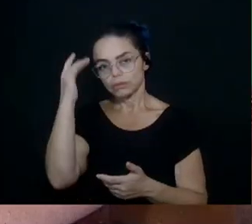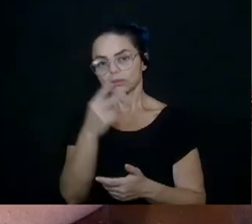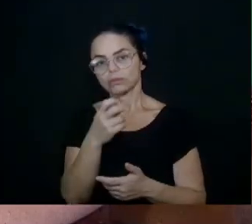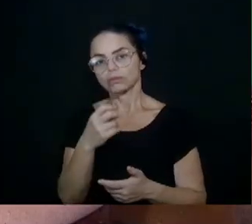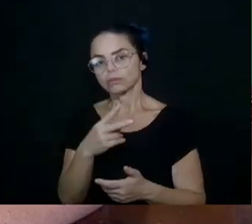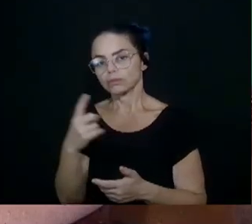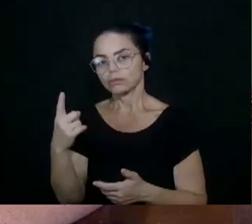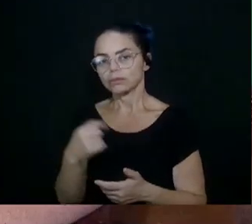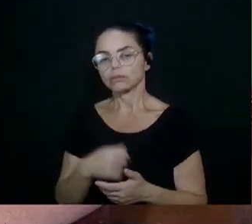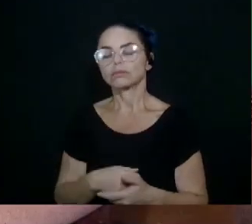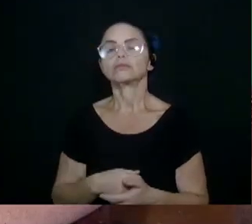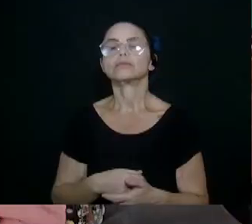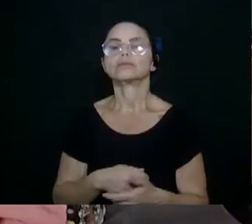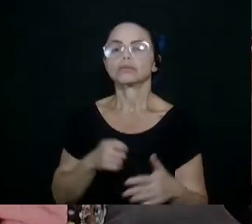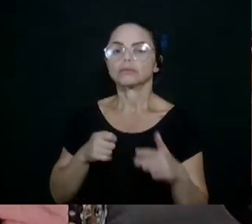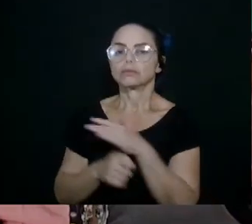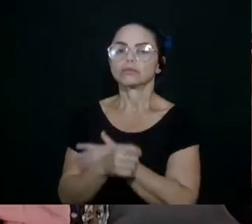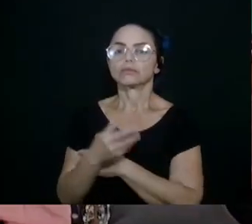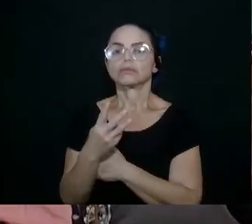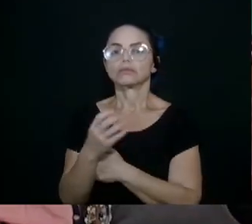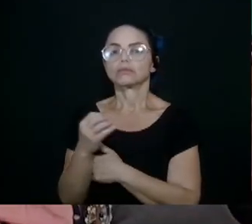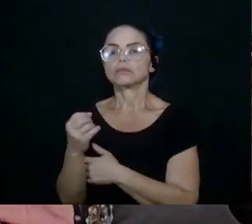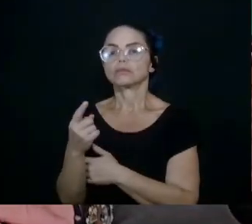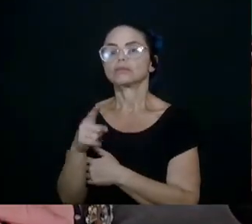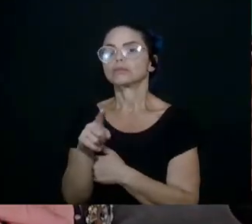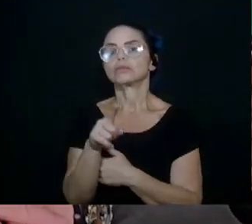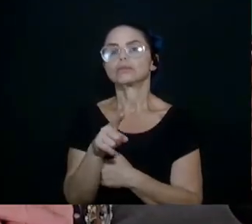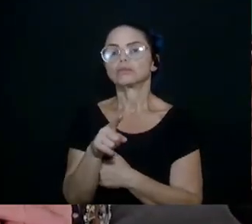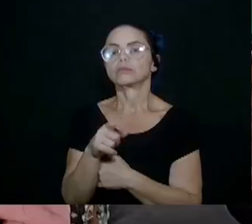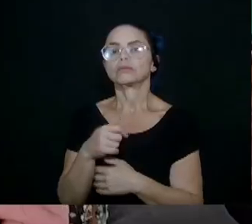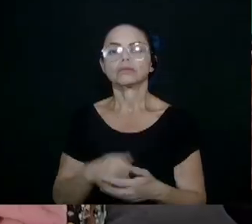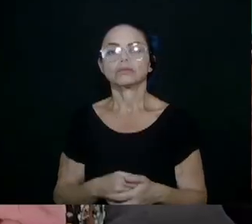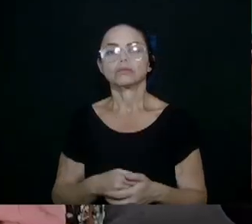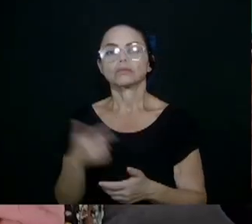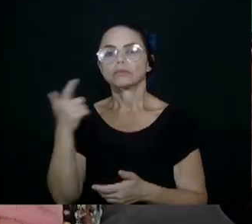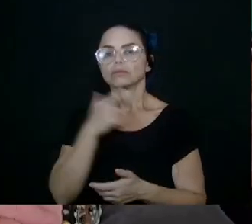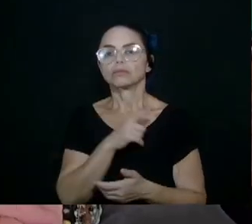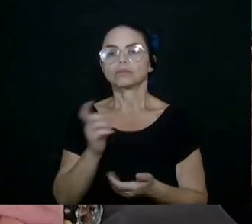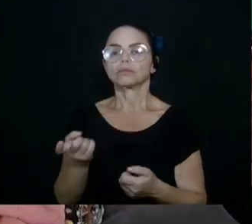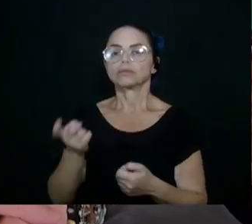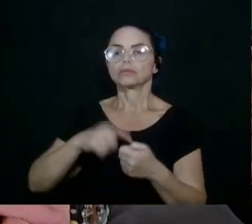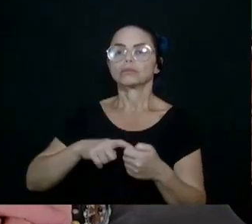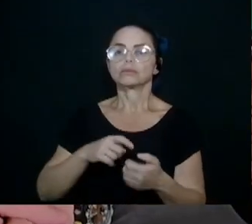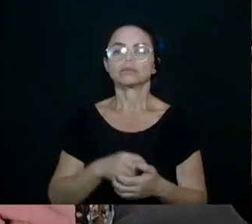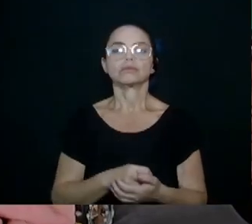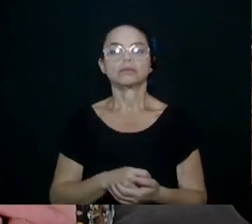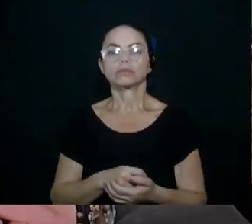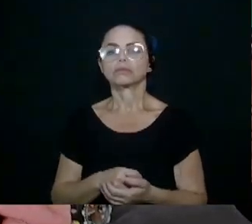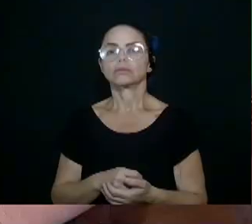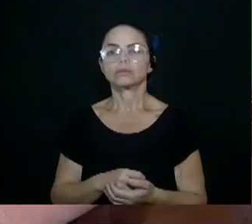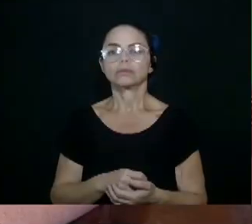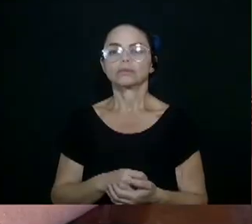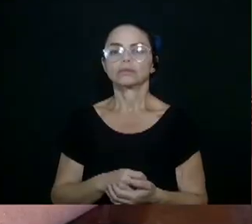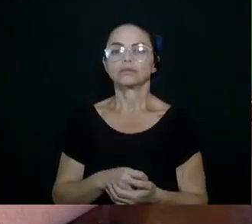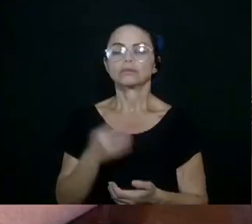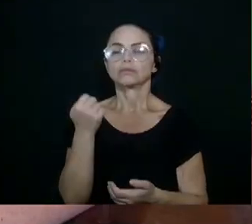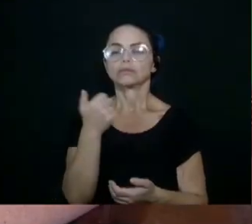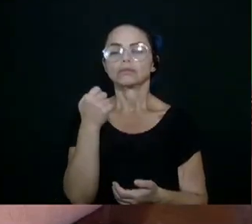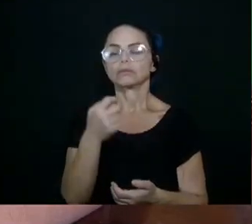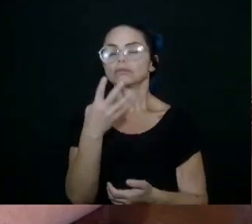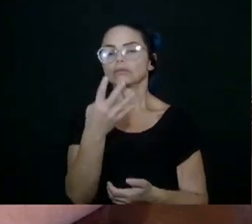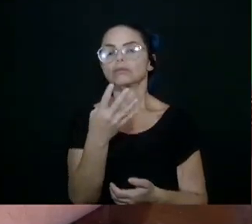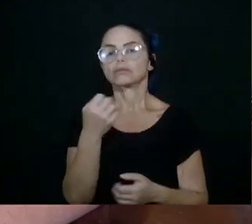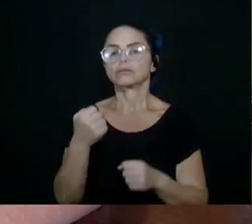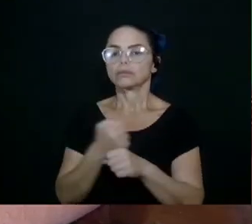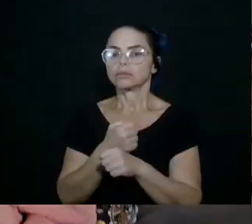vocês investiram R$300 mil. Em quanto tempo conseguiram esse dinheiro de volta? Foram quase 4 anos. Quase